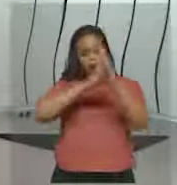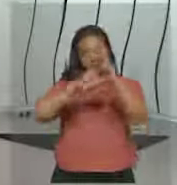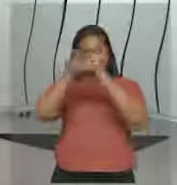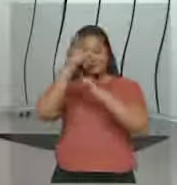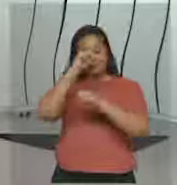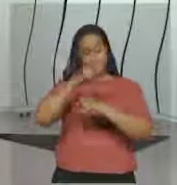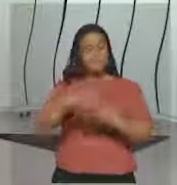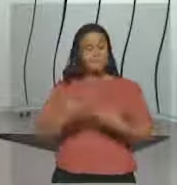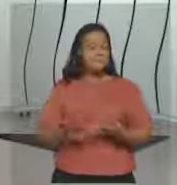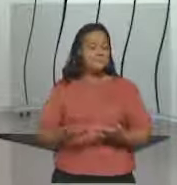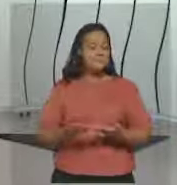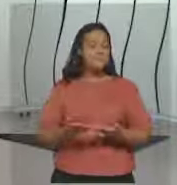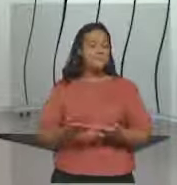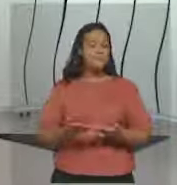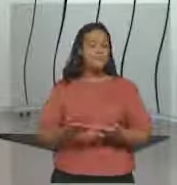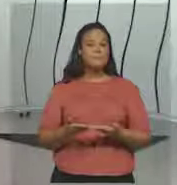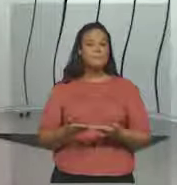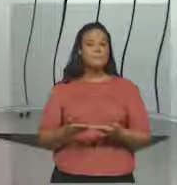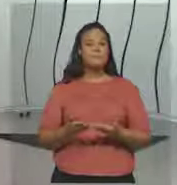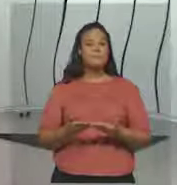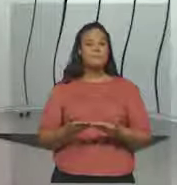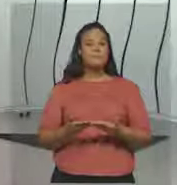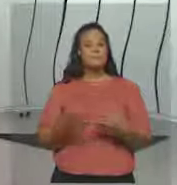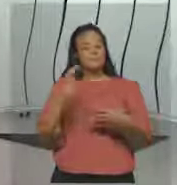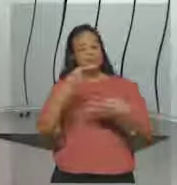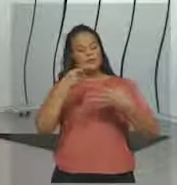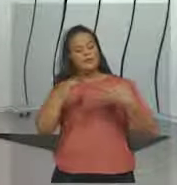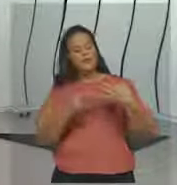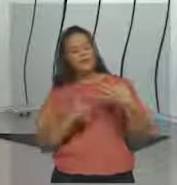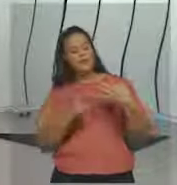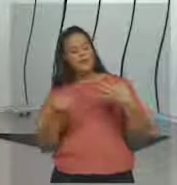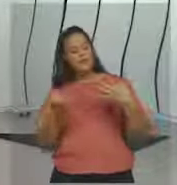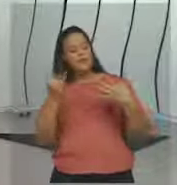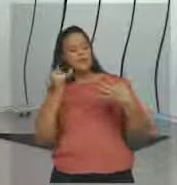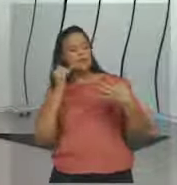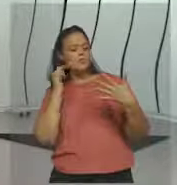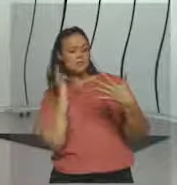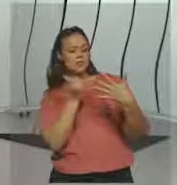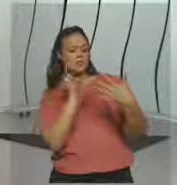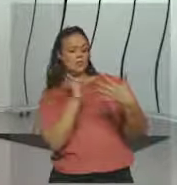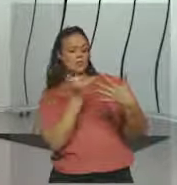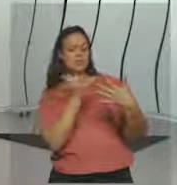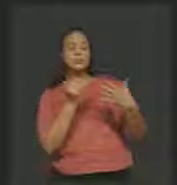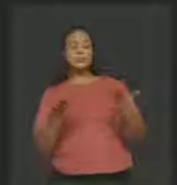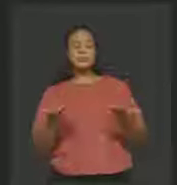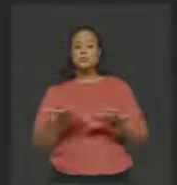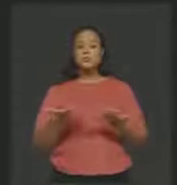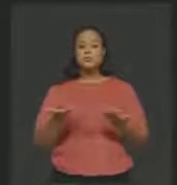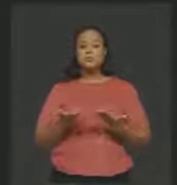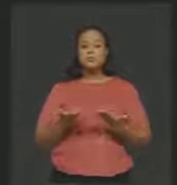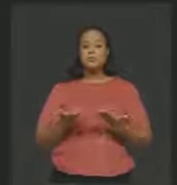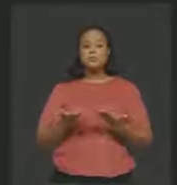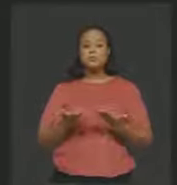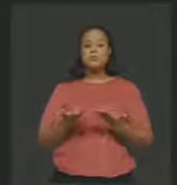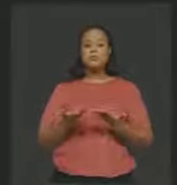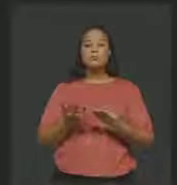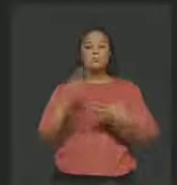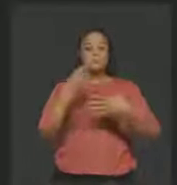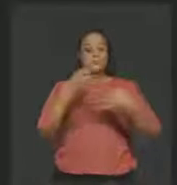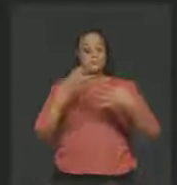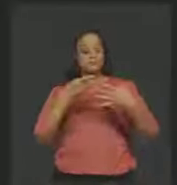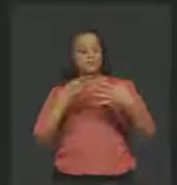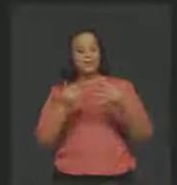É isso. Aqui tem os pontos principais desta aula. Nós falamos, então, dos componentes dos